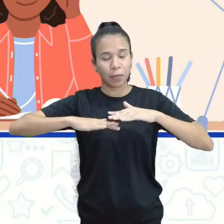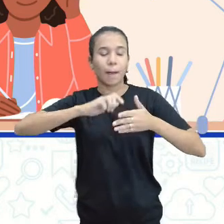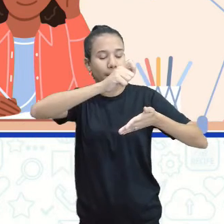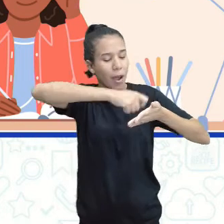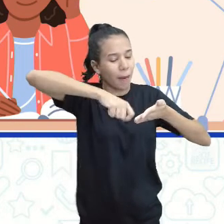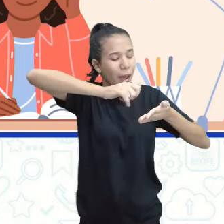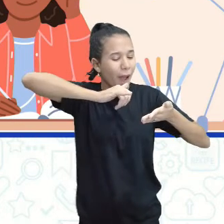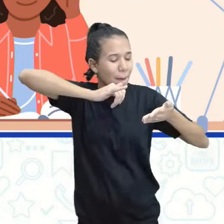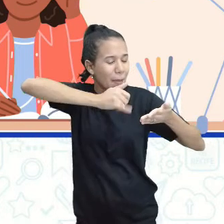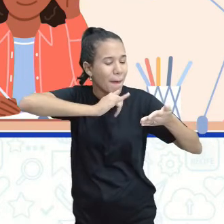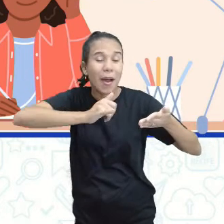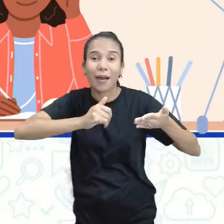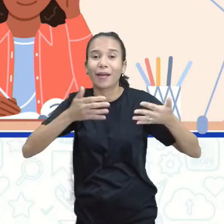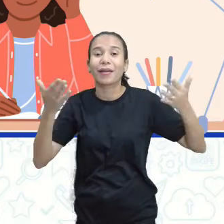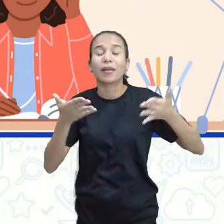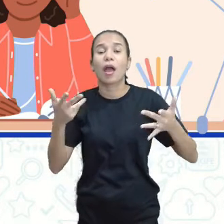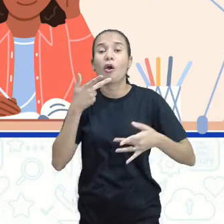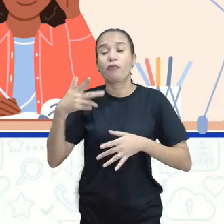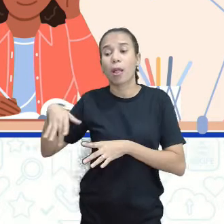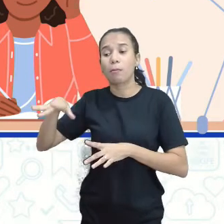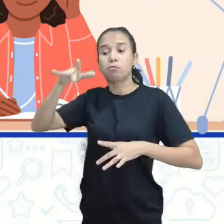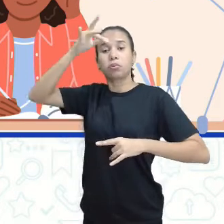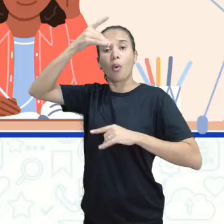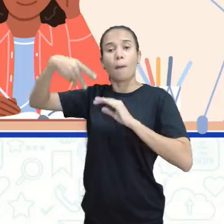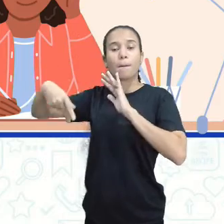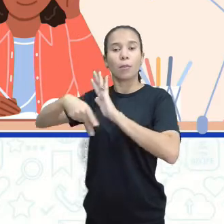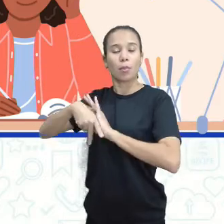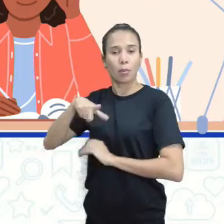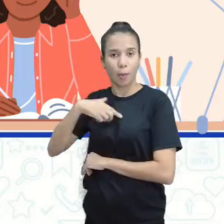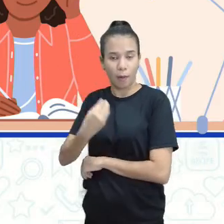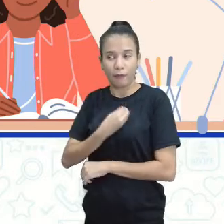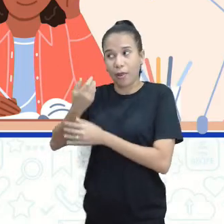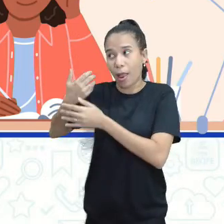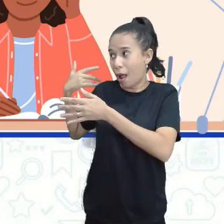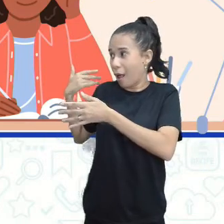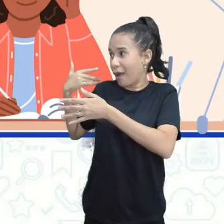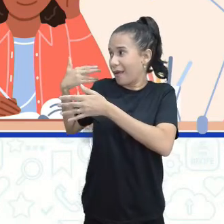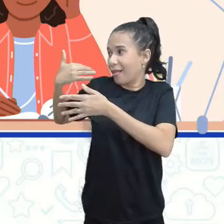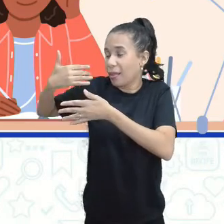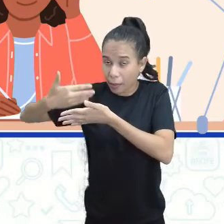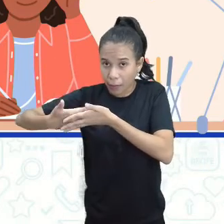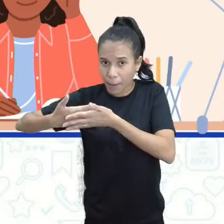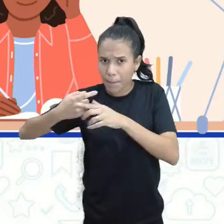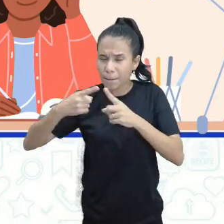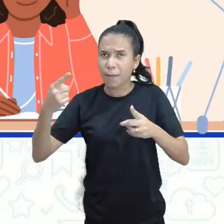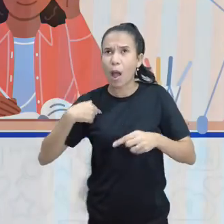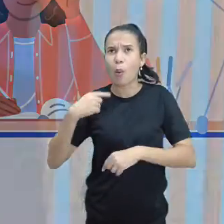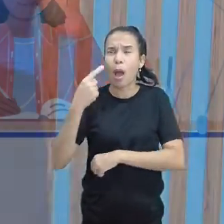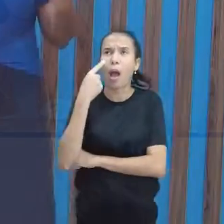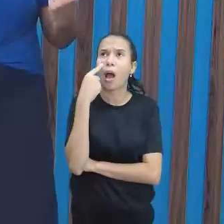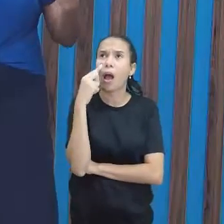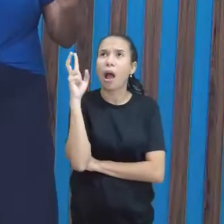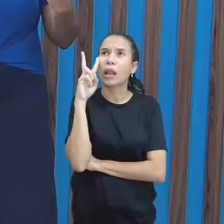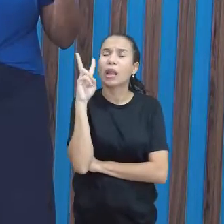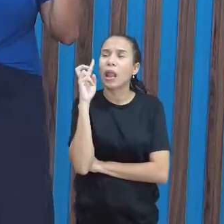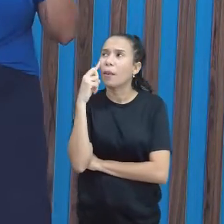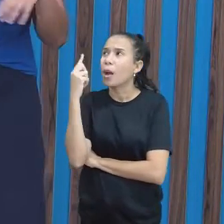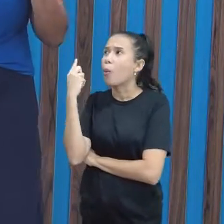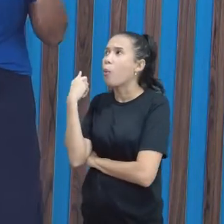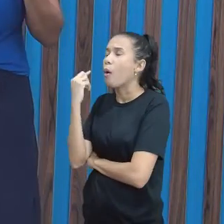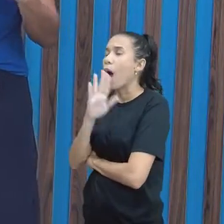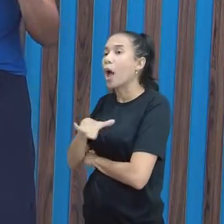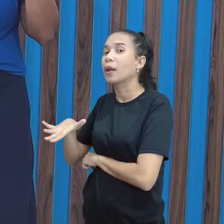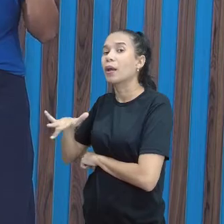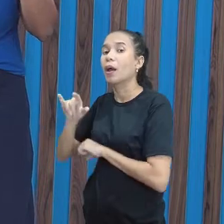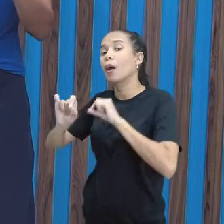histórias. E agora ela vai contar a sua própria história. Só que quando ela volta para a infância, ela está